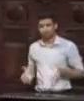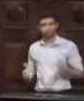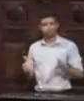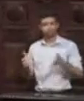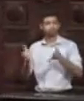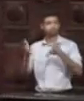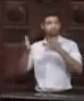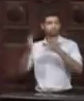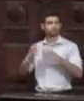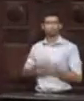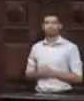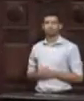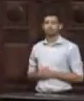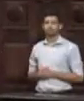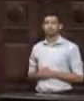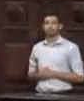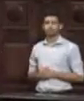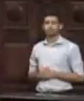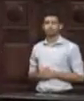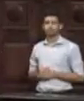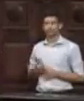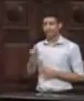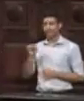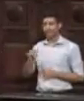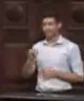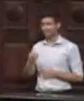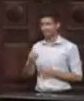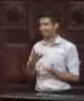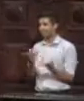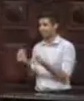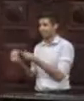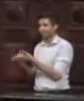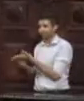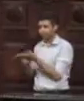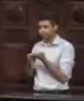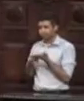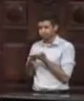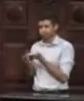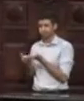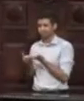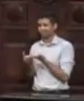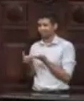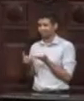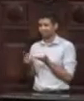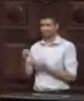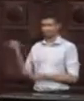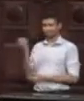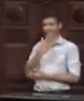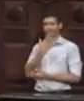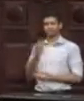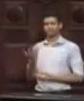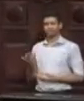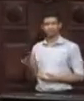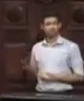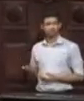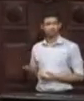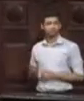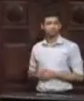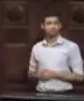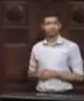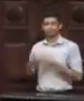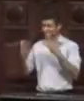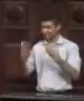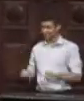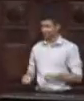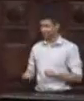exatamente os benefícios. Essa proposta é uma proposta absurda. Já foi alegado aqui